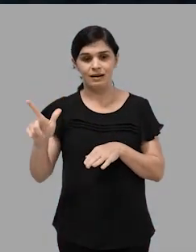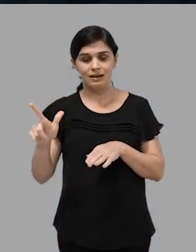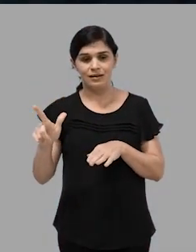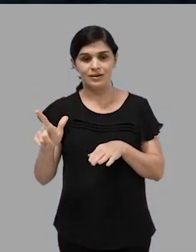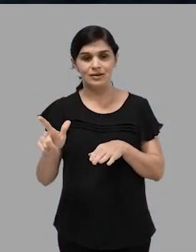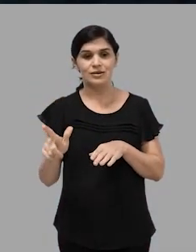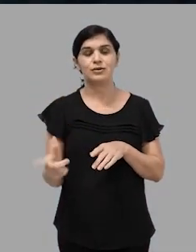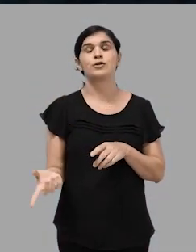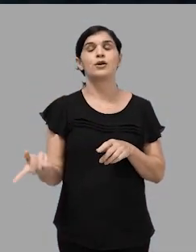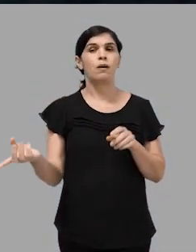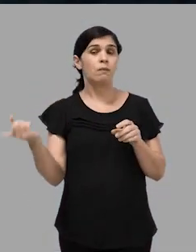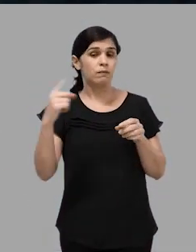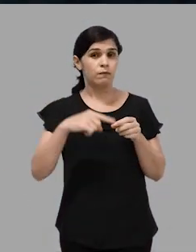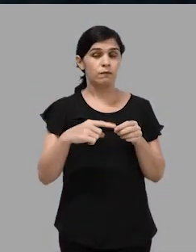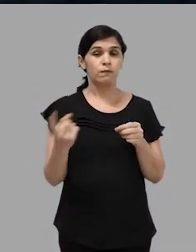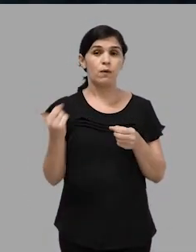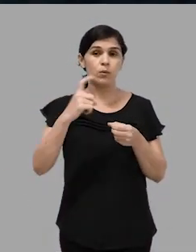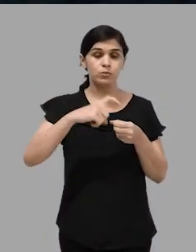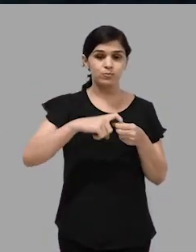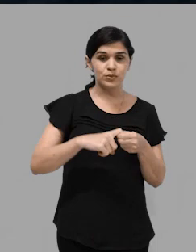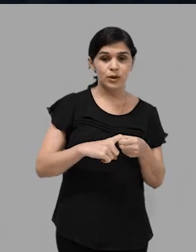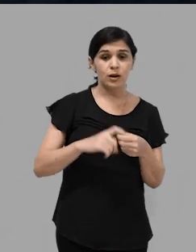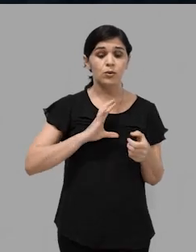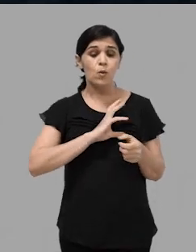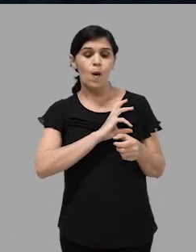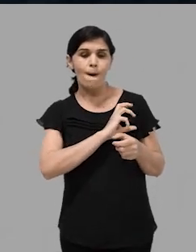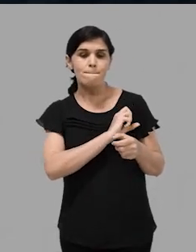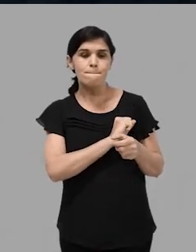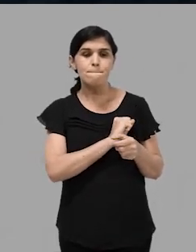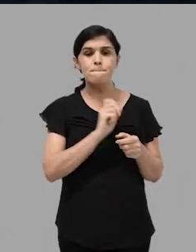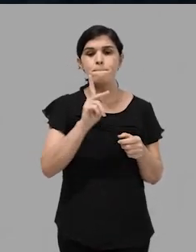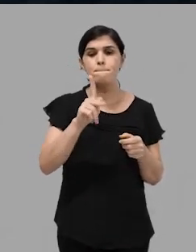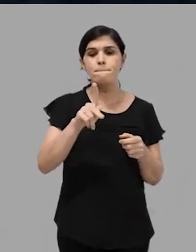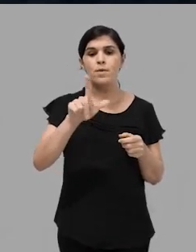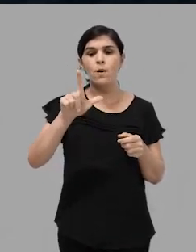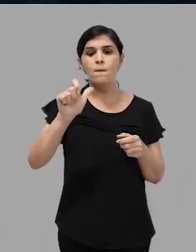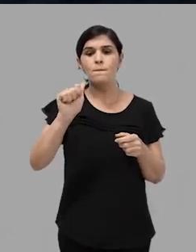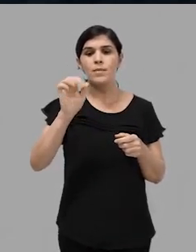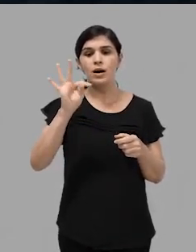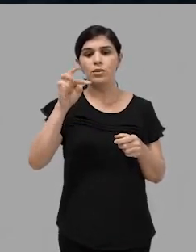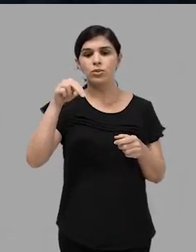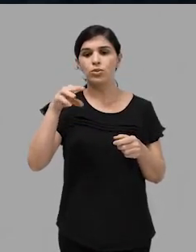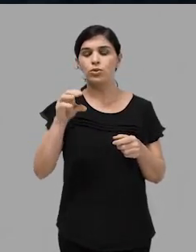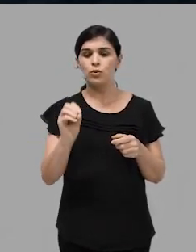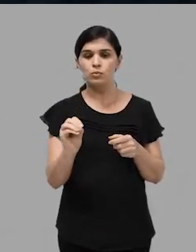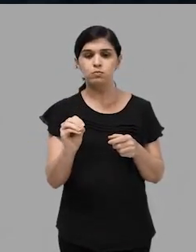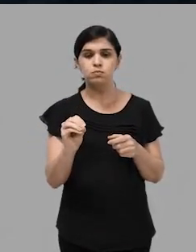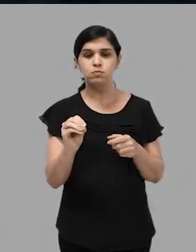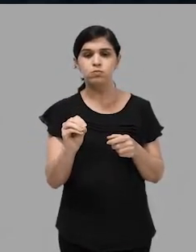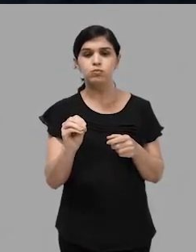de Platão, aquele amor platônico é aquele amor onde não havia